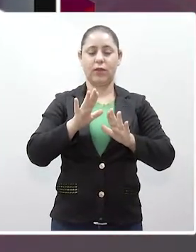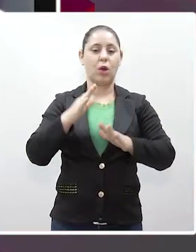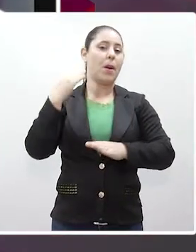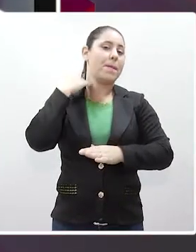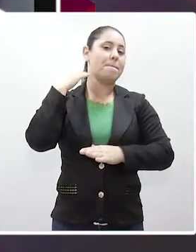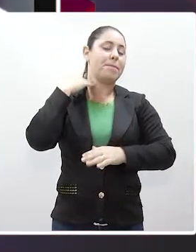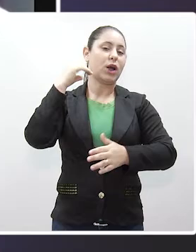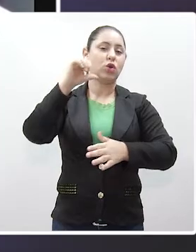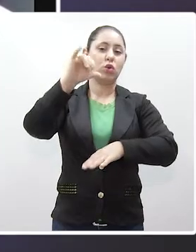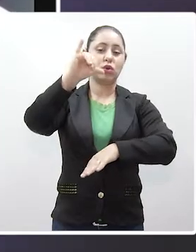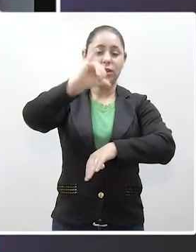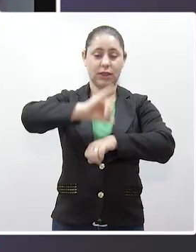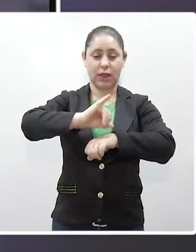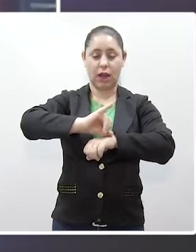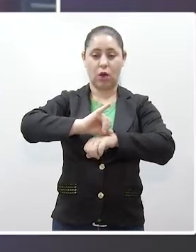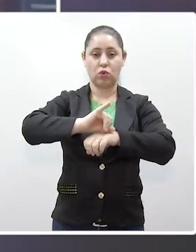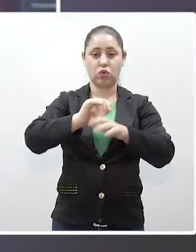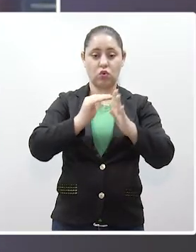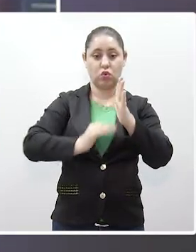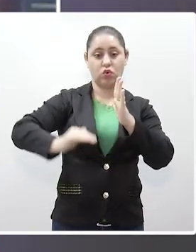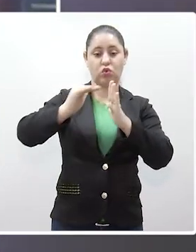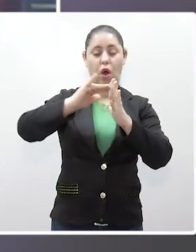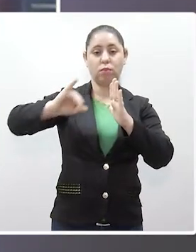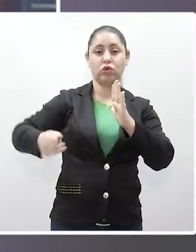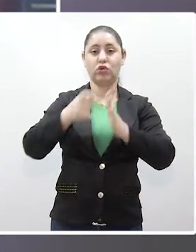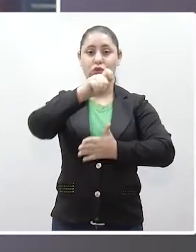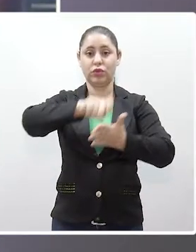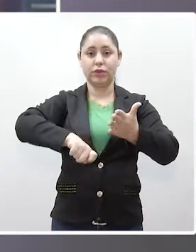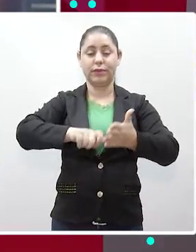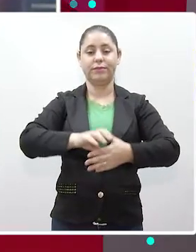o Banco Central sobe muito a taxa de juros, tá?